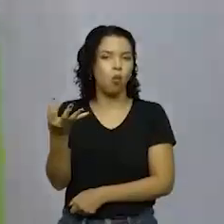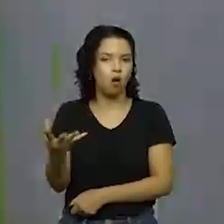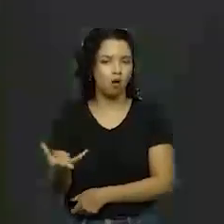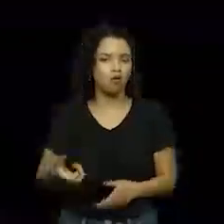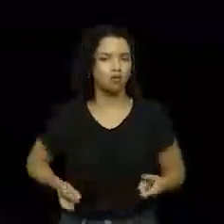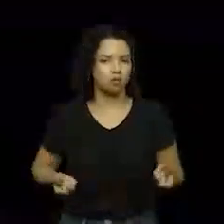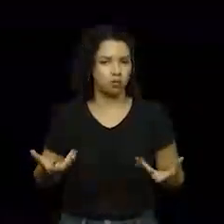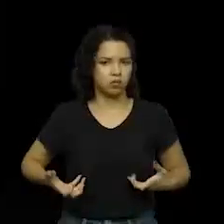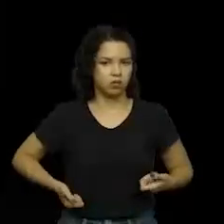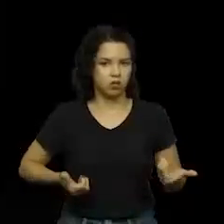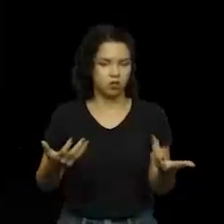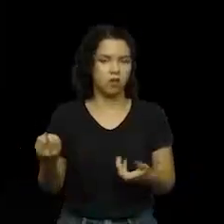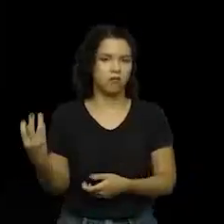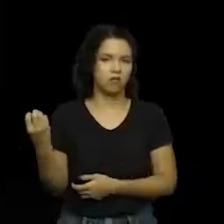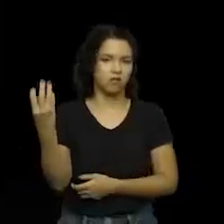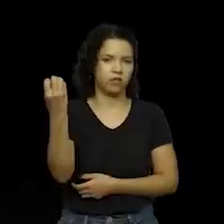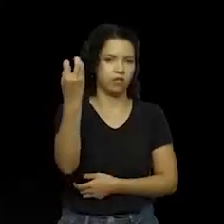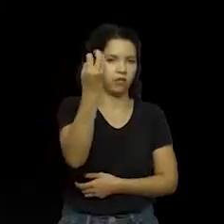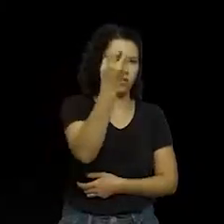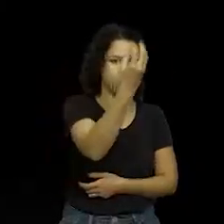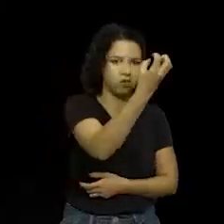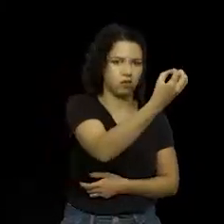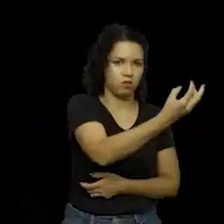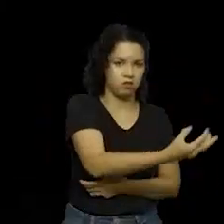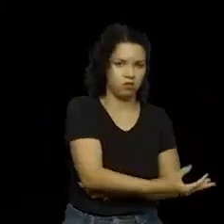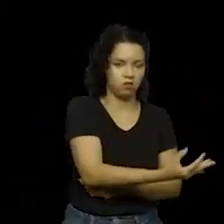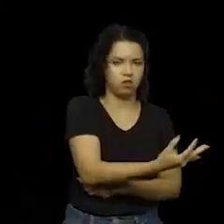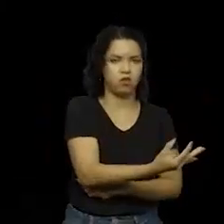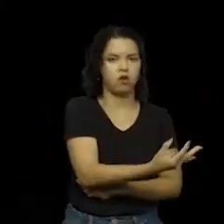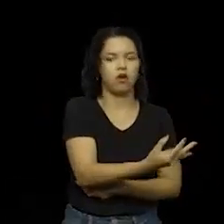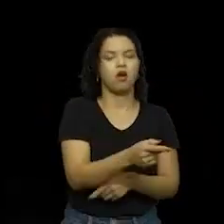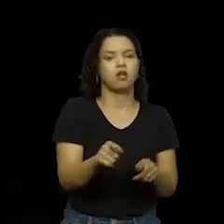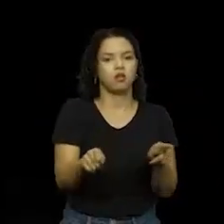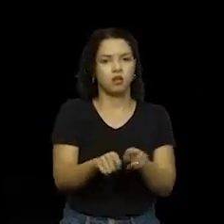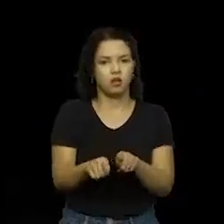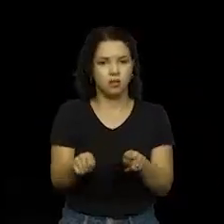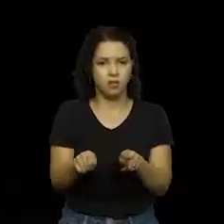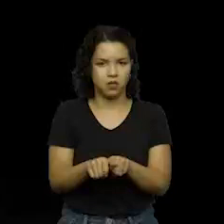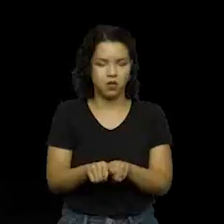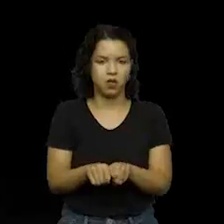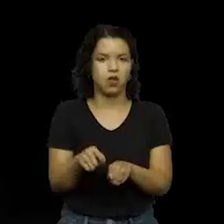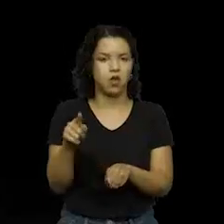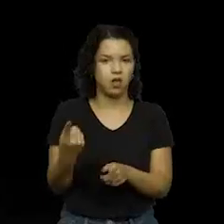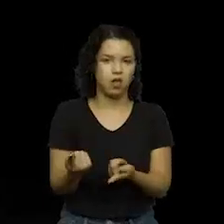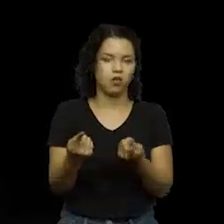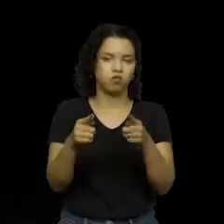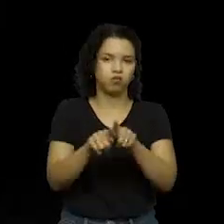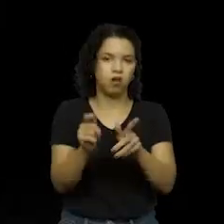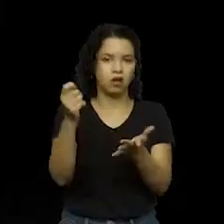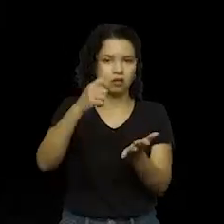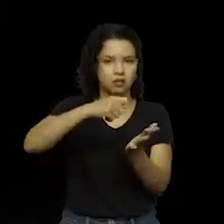partidária. Ele saiu daqui, foi a Brasília, assinar sua filiação partidária. Custou